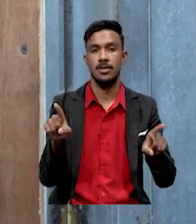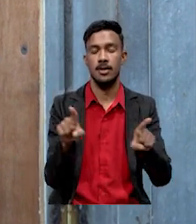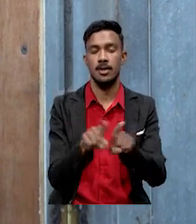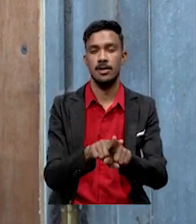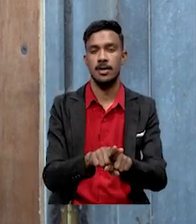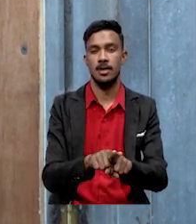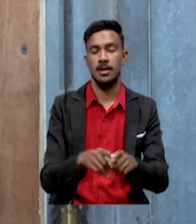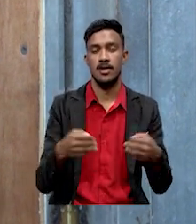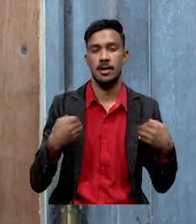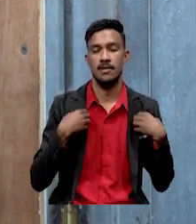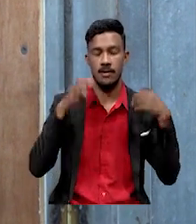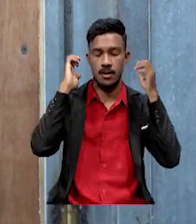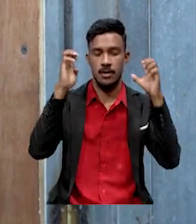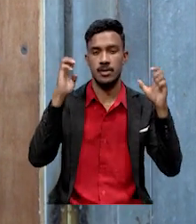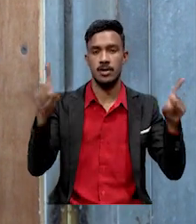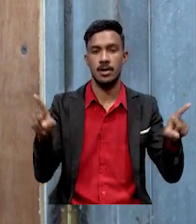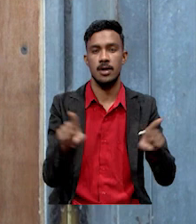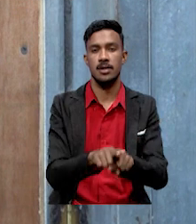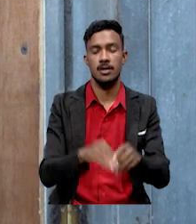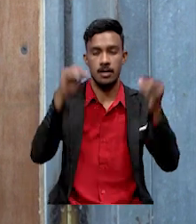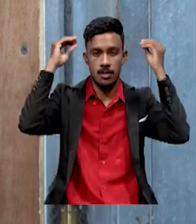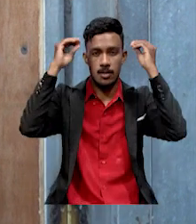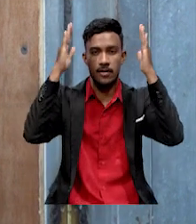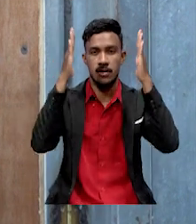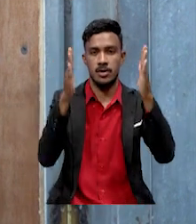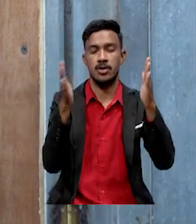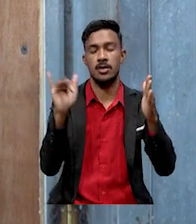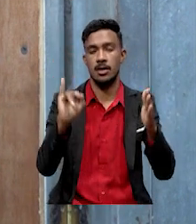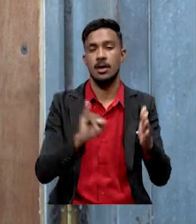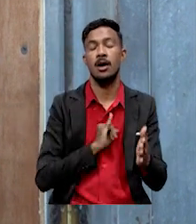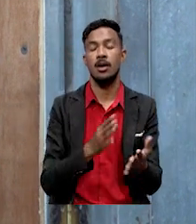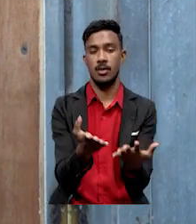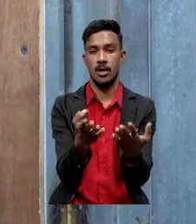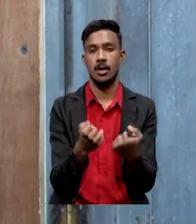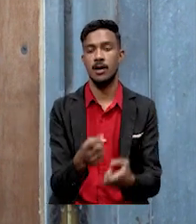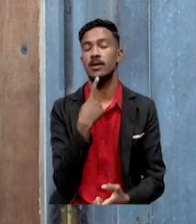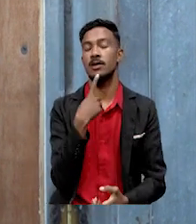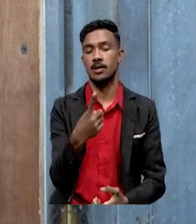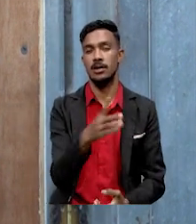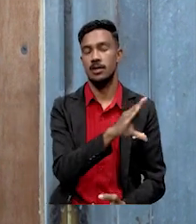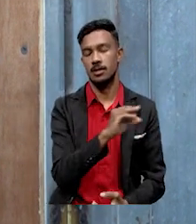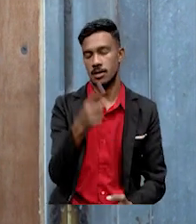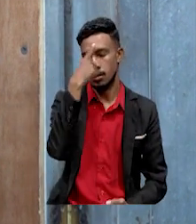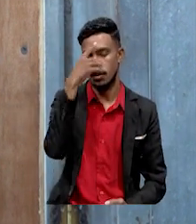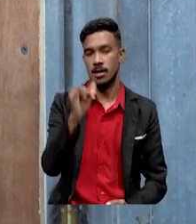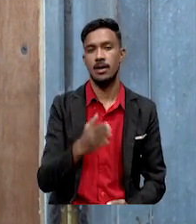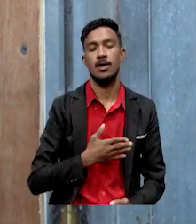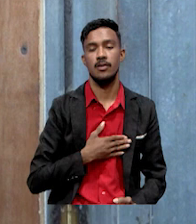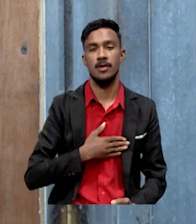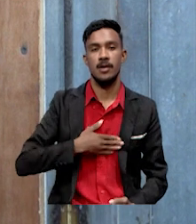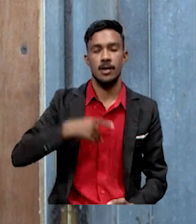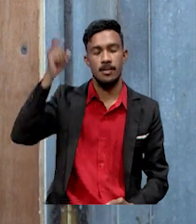Iha edukasaun hanesan profesores ne hau a karakter tebes tamba haunia area. Mas ia parte selo